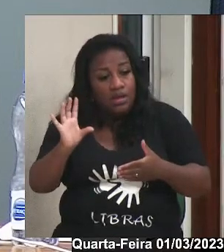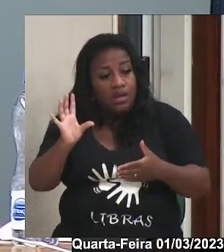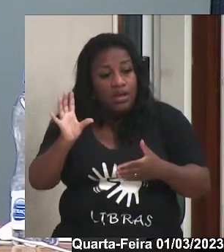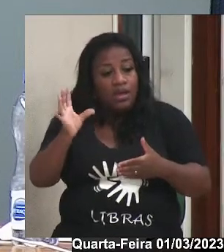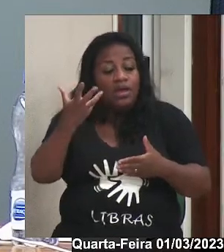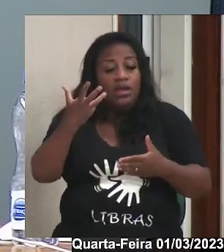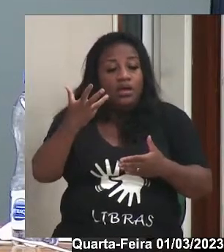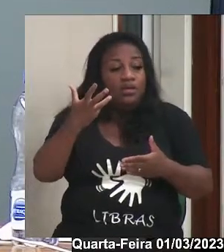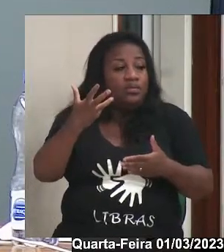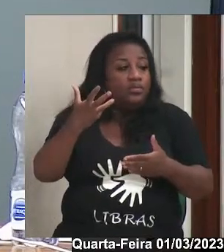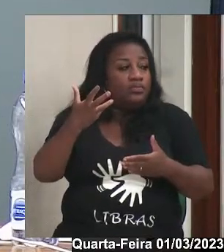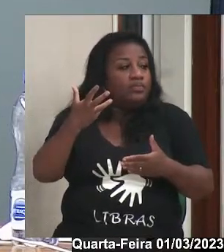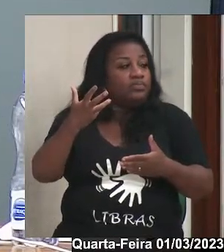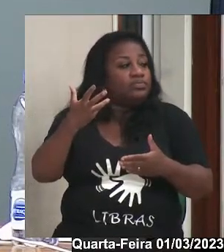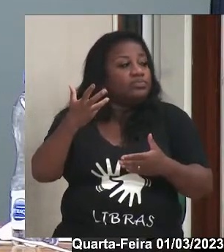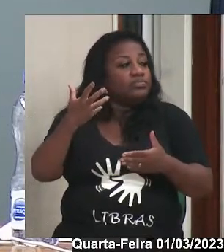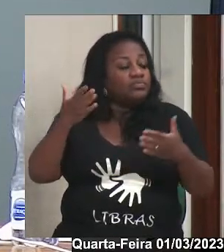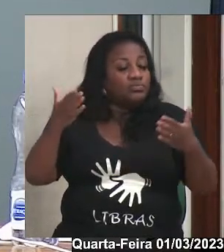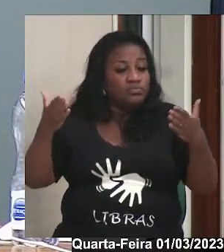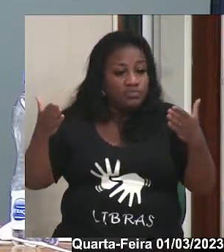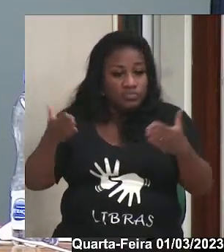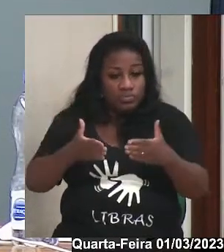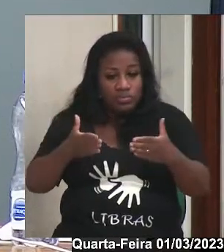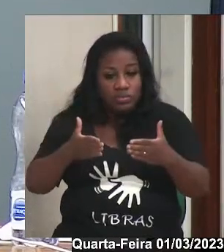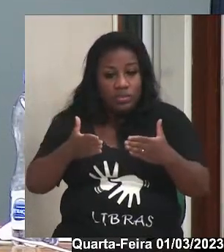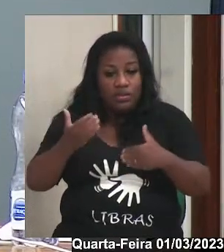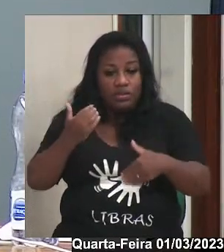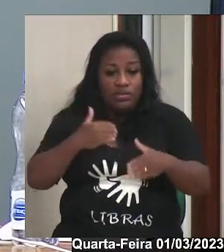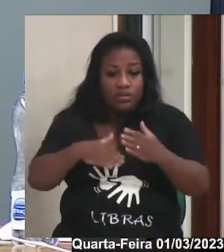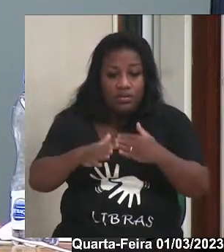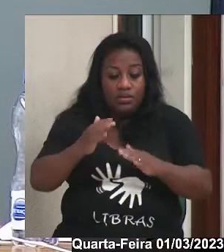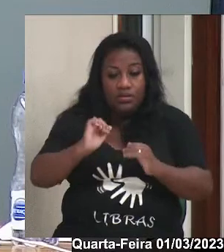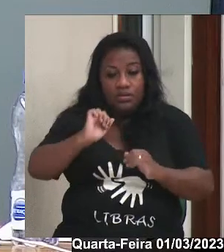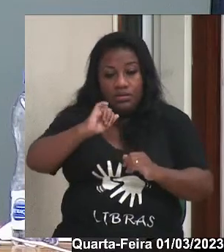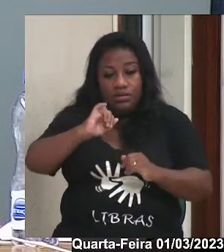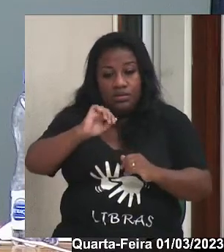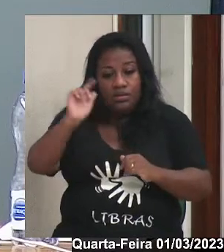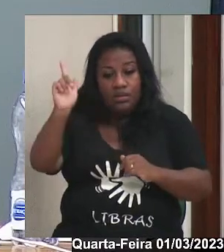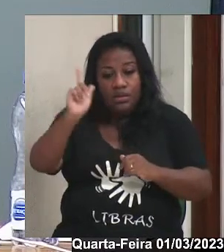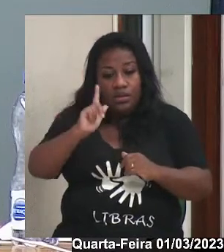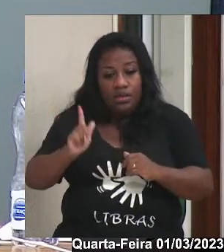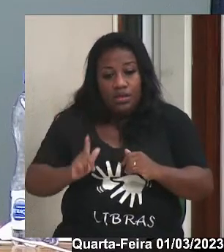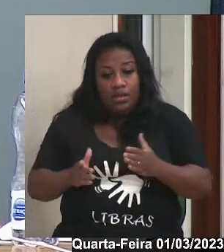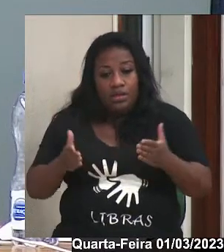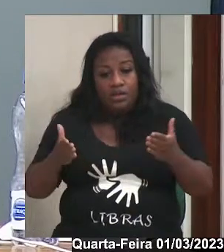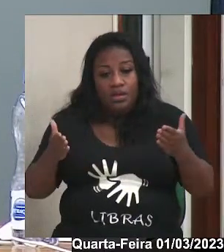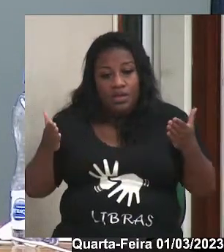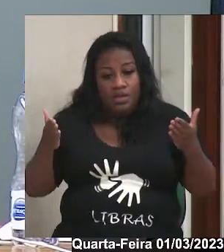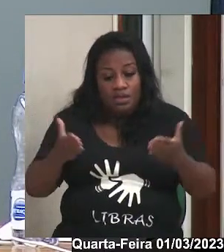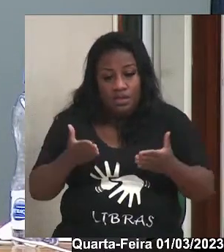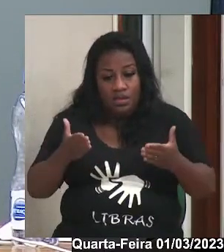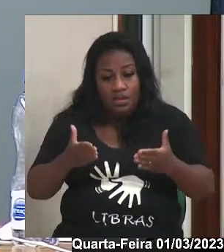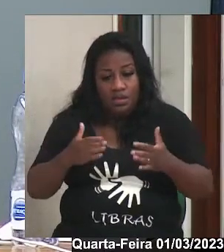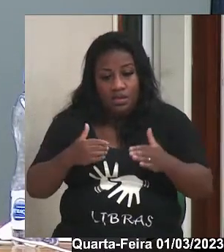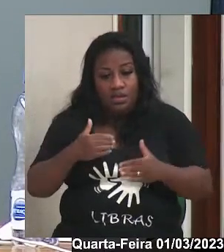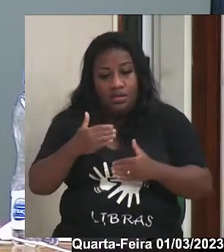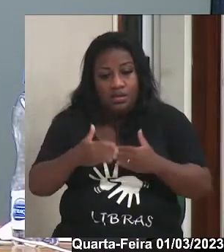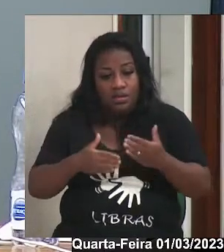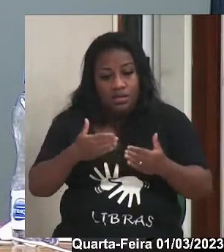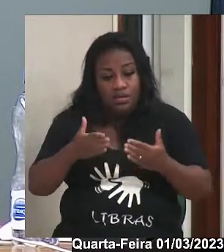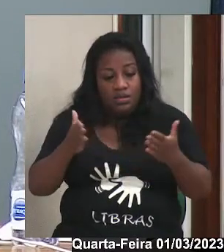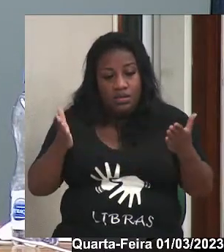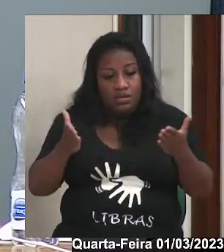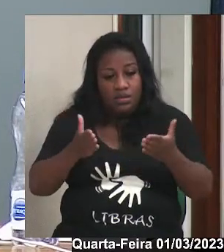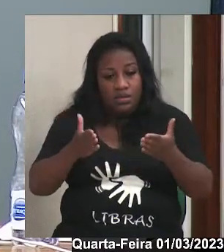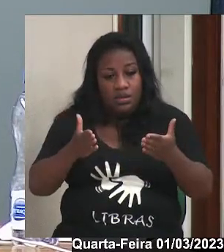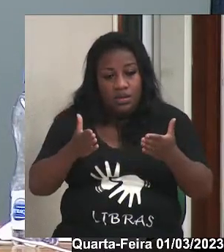a construção de abrigo com bancos no ponto de ônibus localizado na Avenida Vereador Jorge de Souza, na altura número 132, em Budas